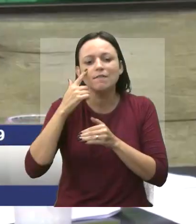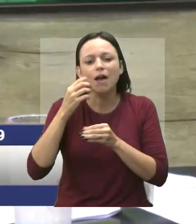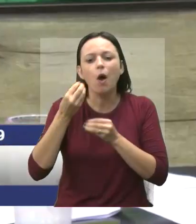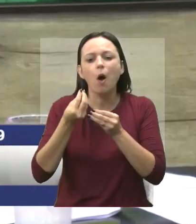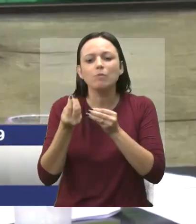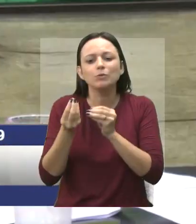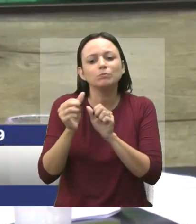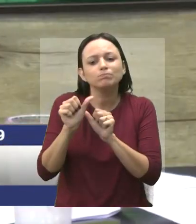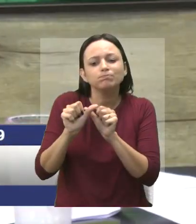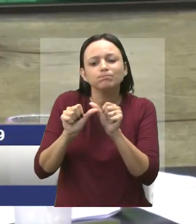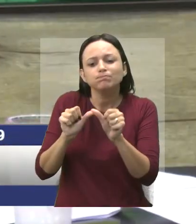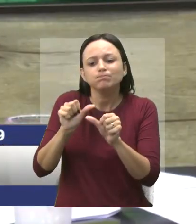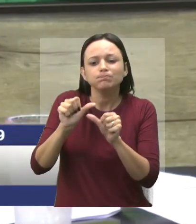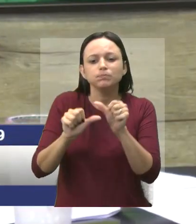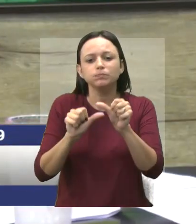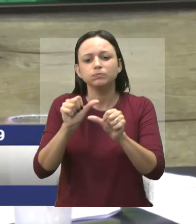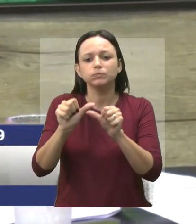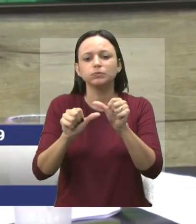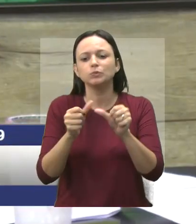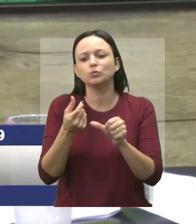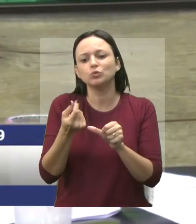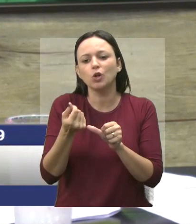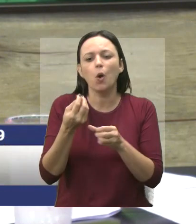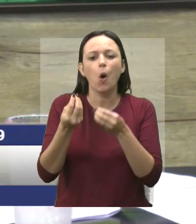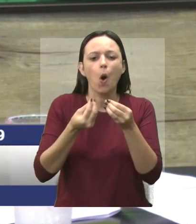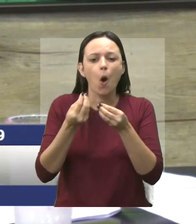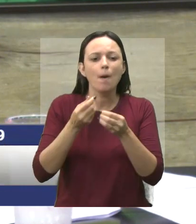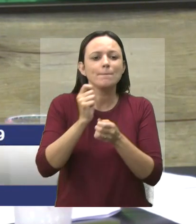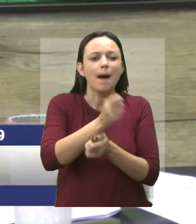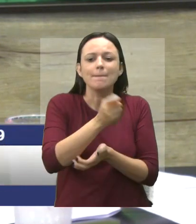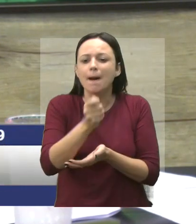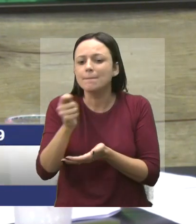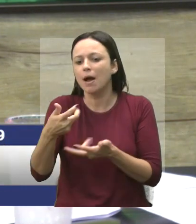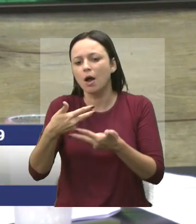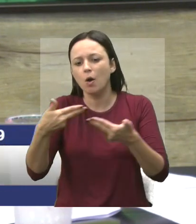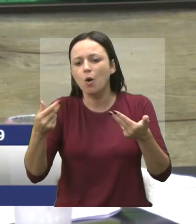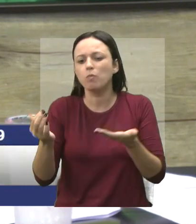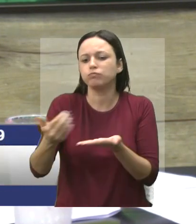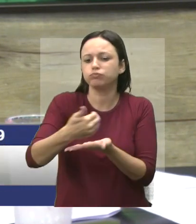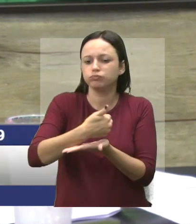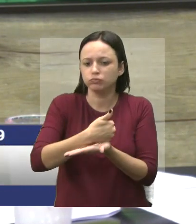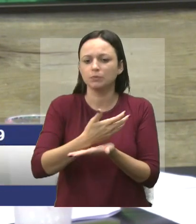conforme a movimentação, mas, arrecadação, etc. Mas